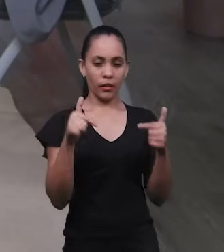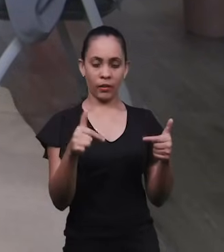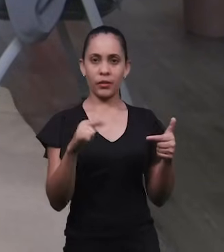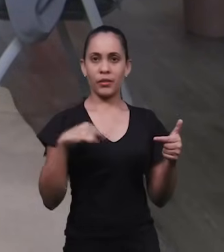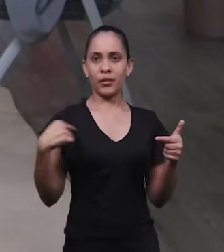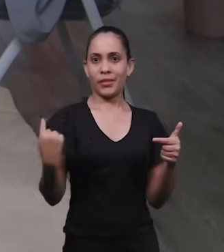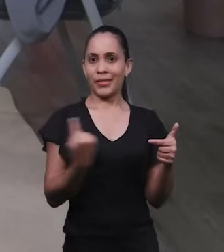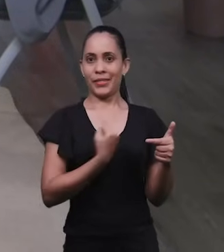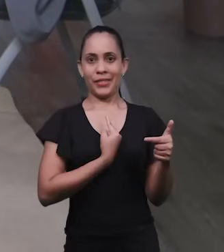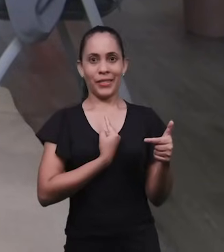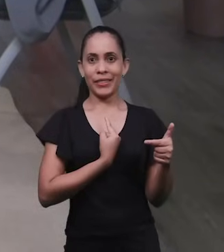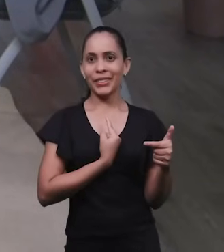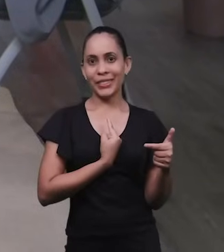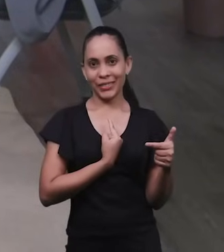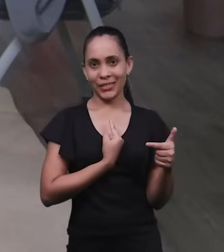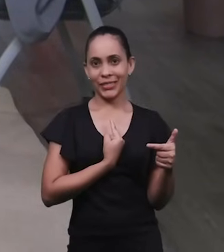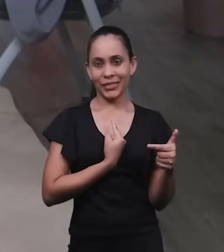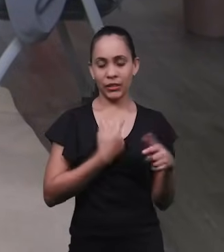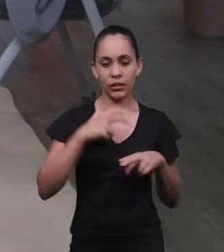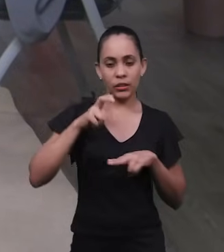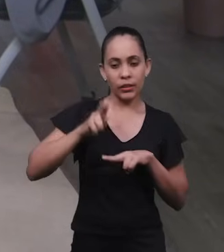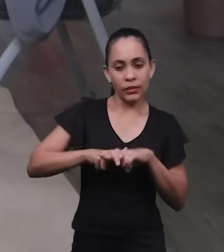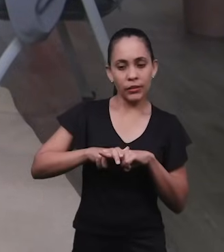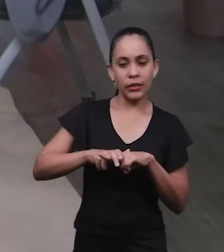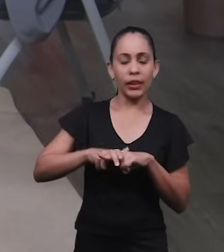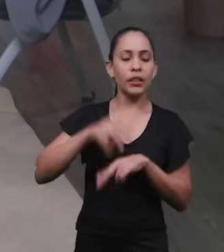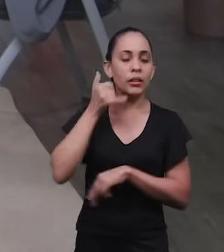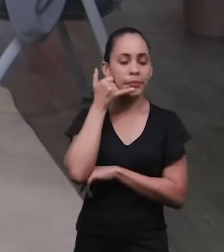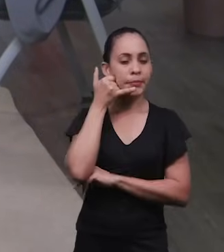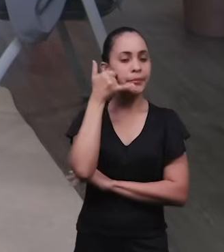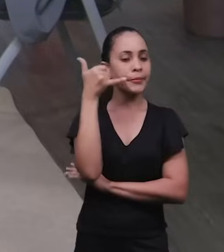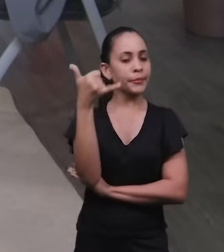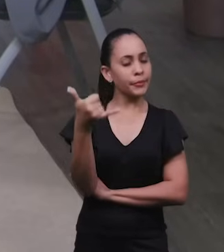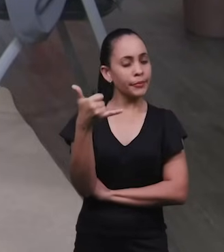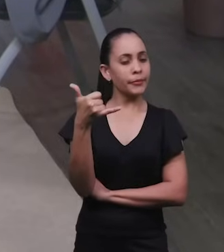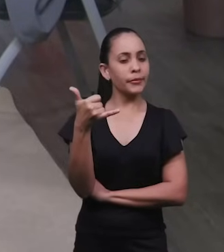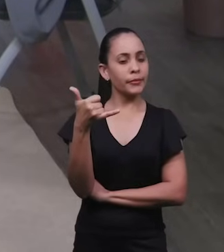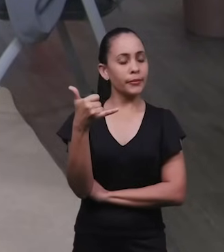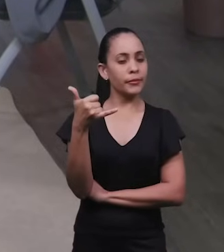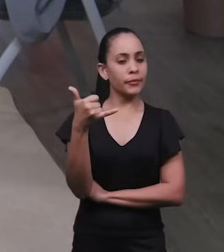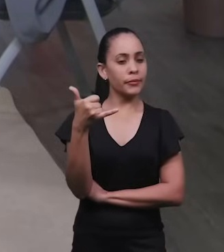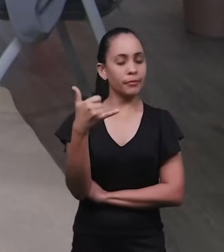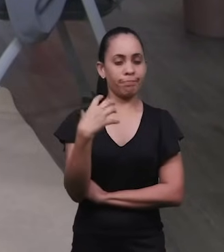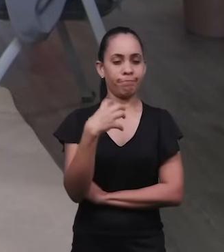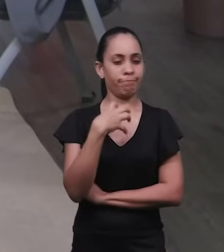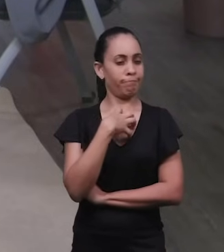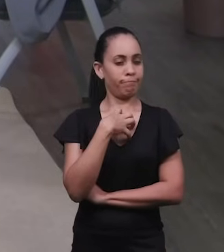nosso. Nós não sentamos ali naquela cadeira, começamos a atender, e nós temos ali